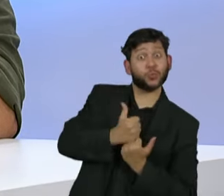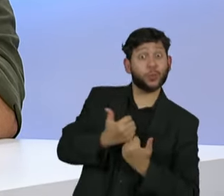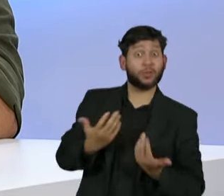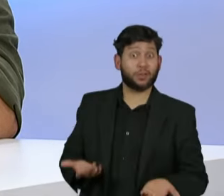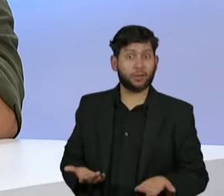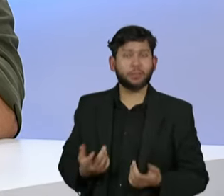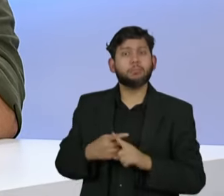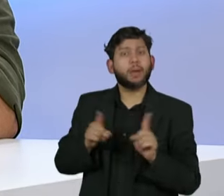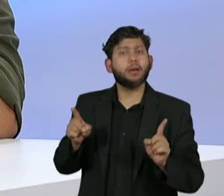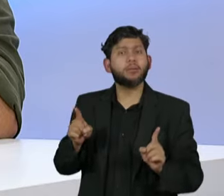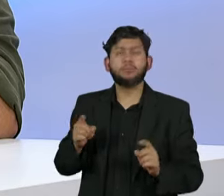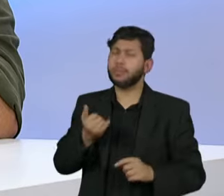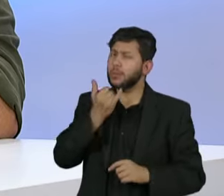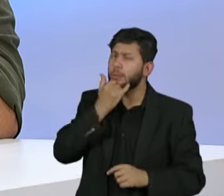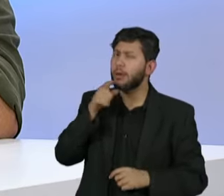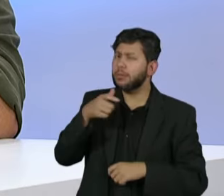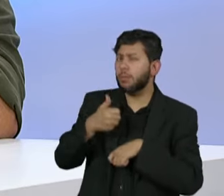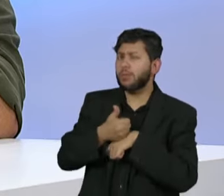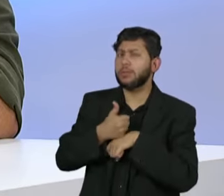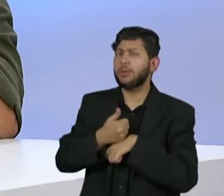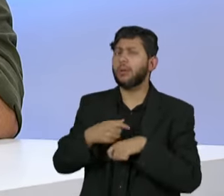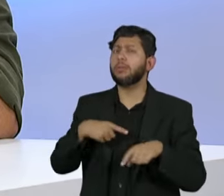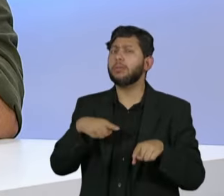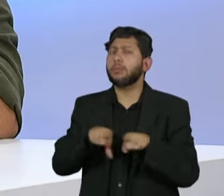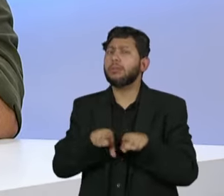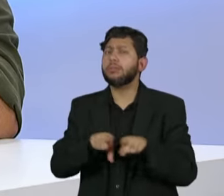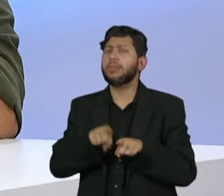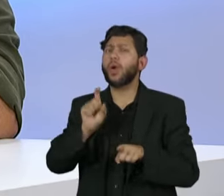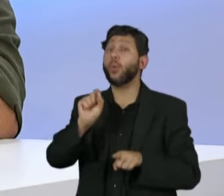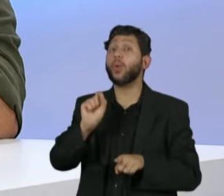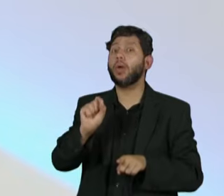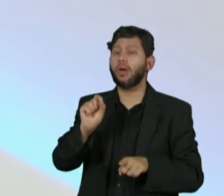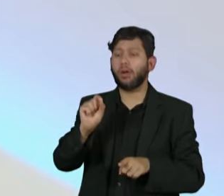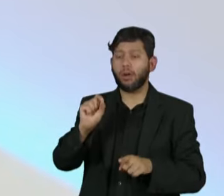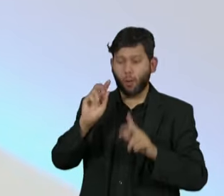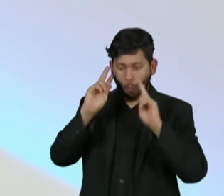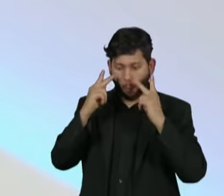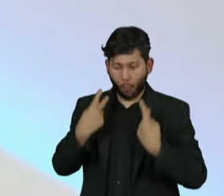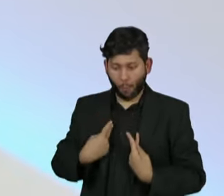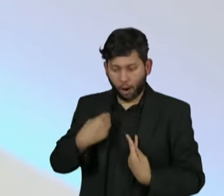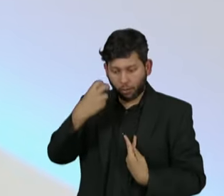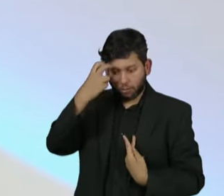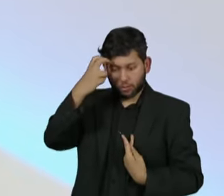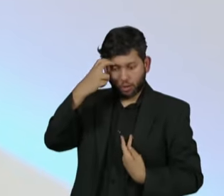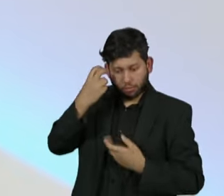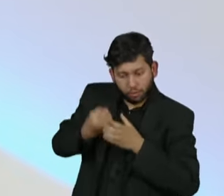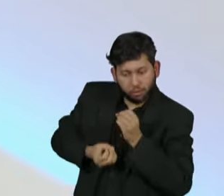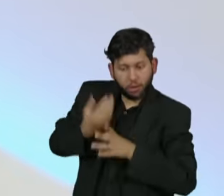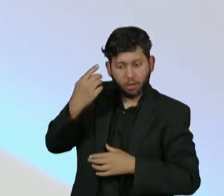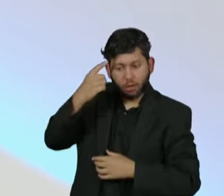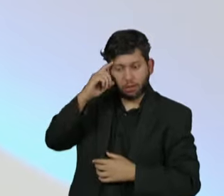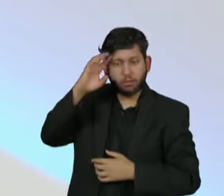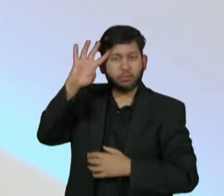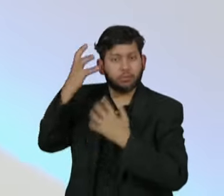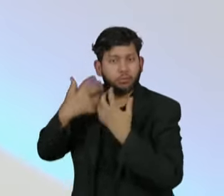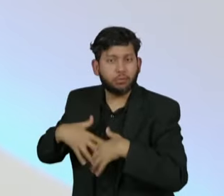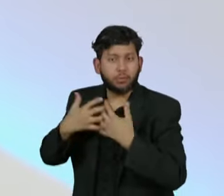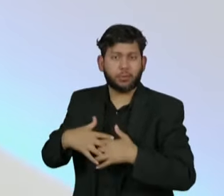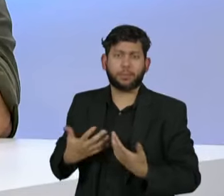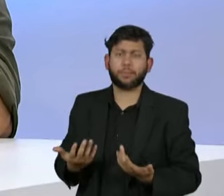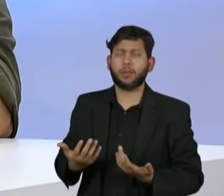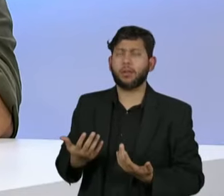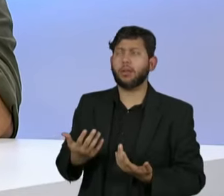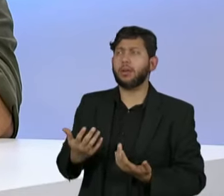que criação de conhecimento também e de discernimento humano né e eu tenho certeza que muitas empresas vão tentar explorar isso economicamente